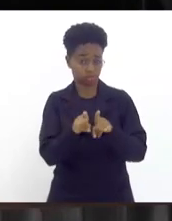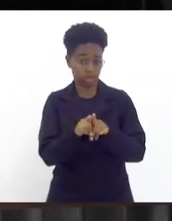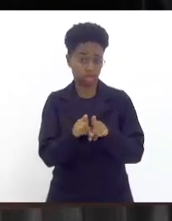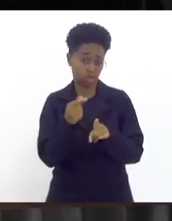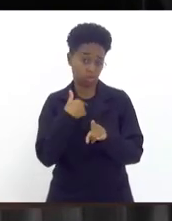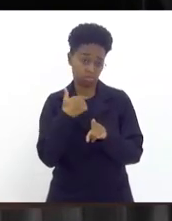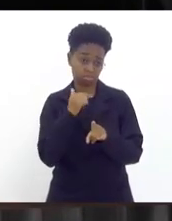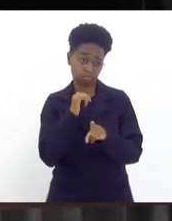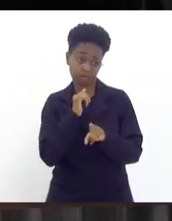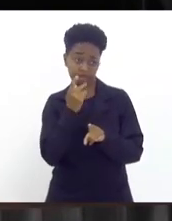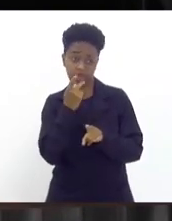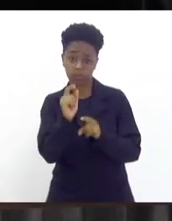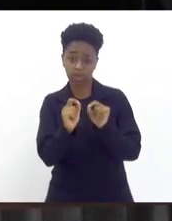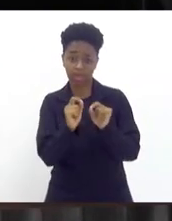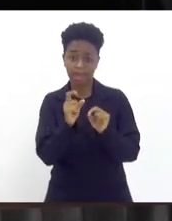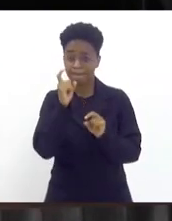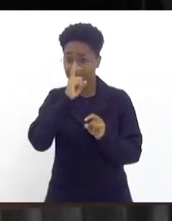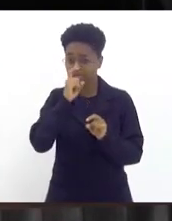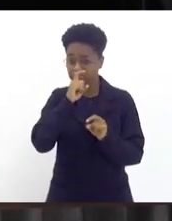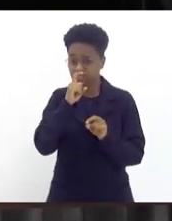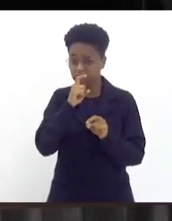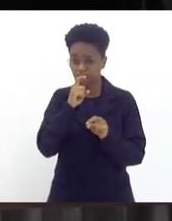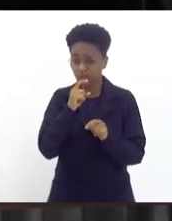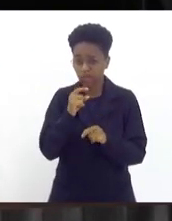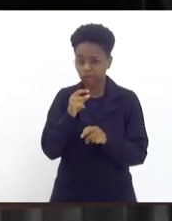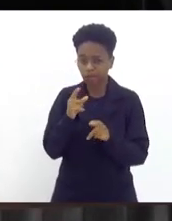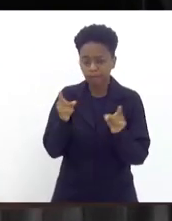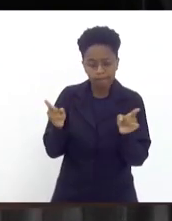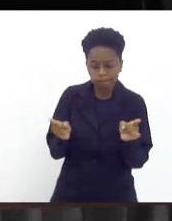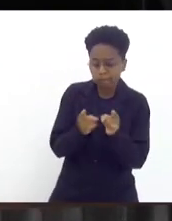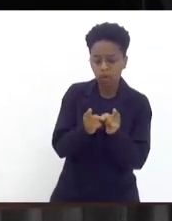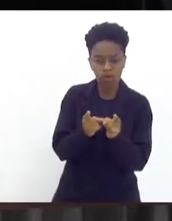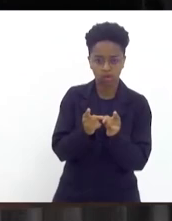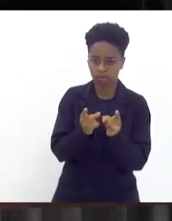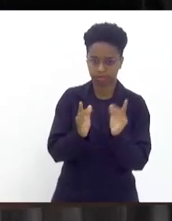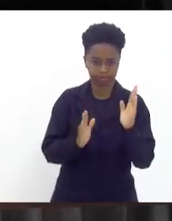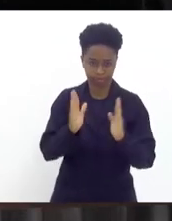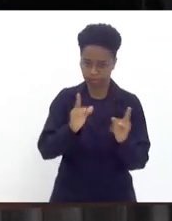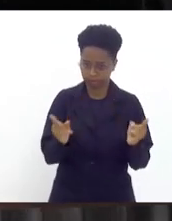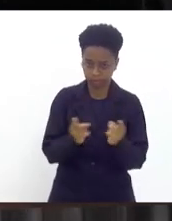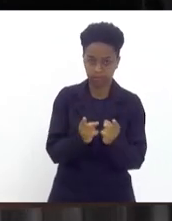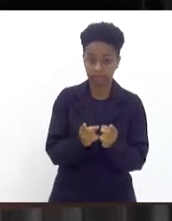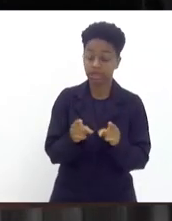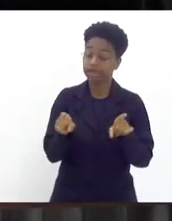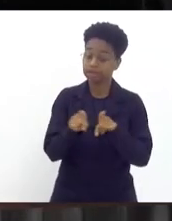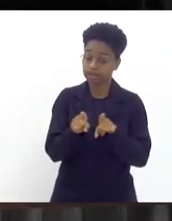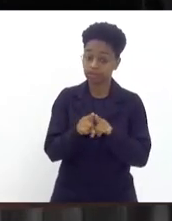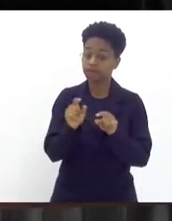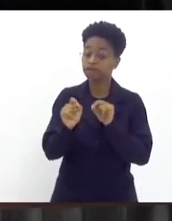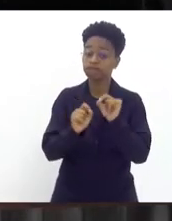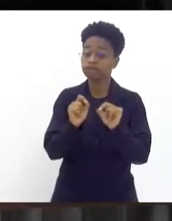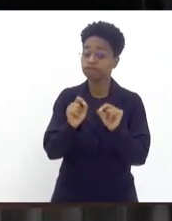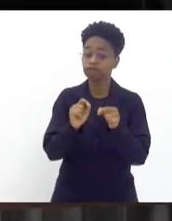dizer né que é mentira tem perna curta ele jogou inclusive gasolina